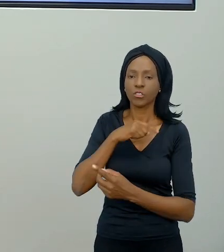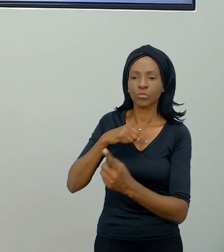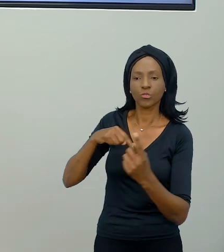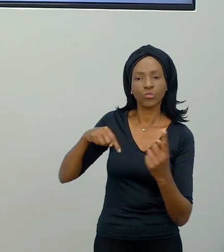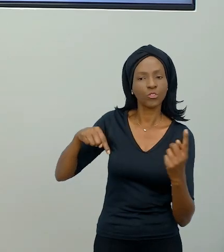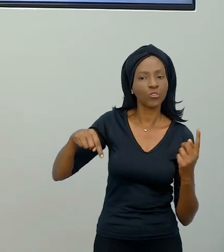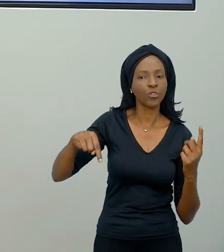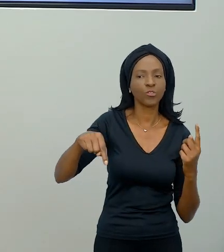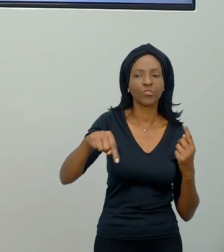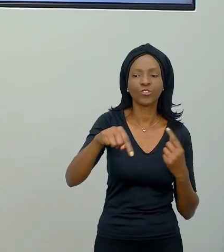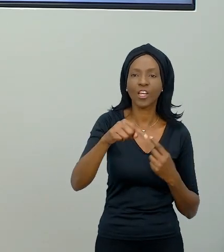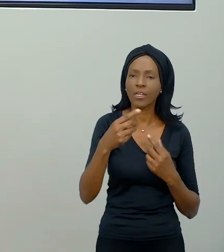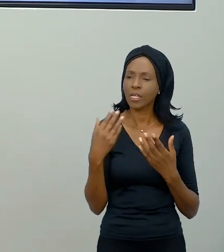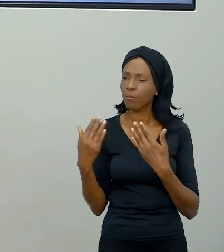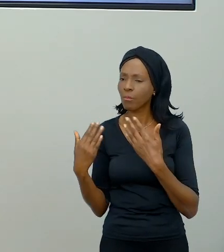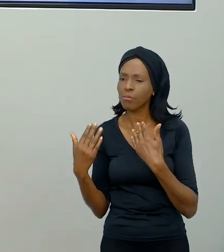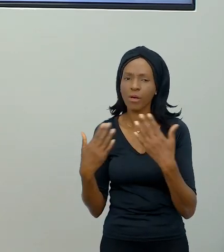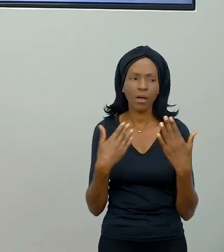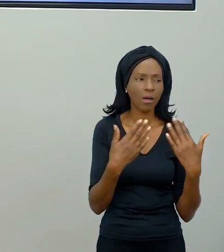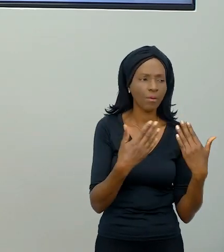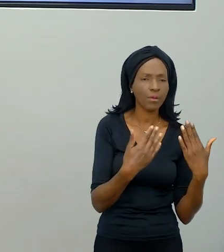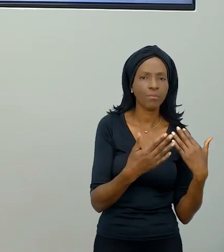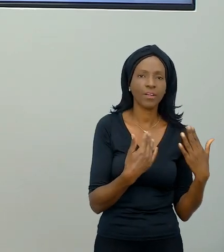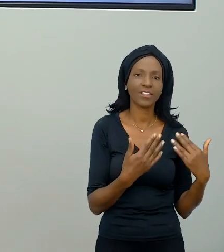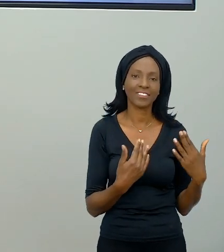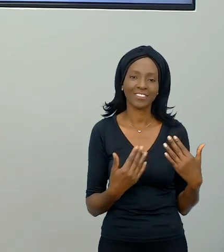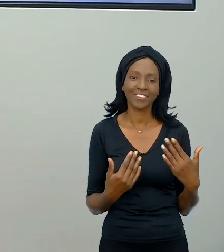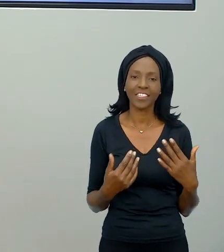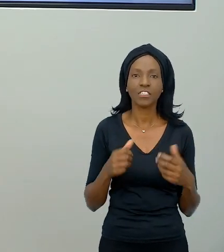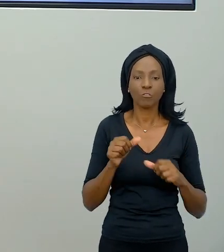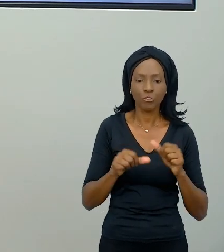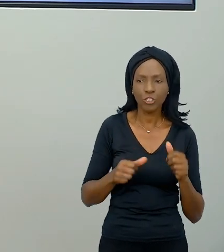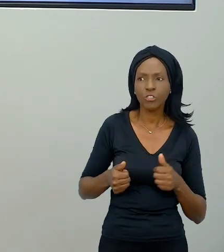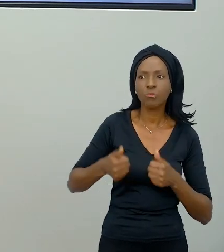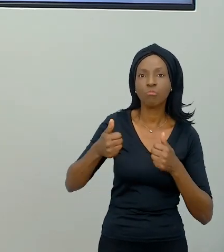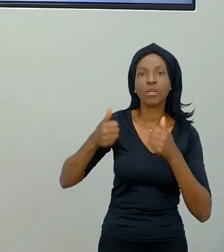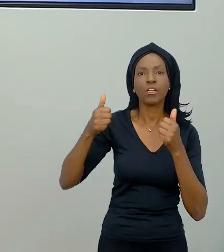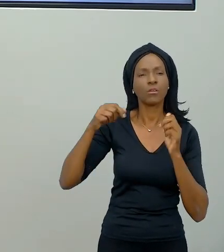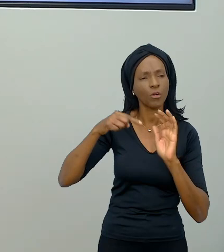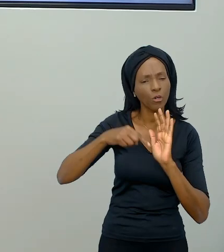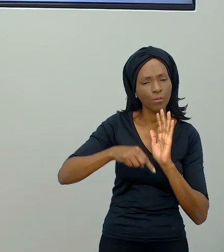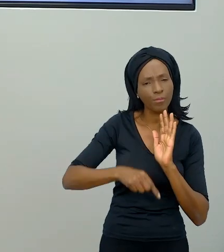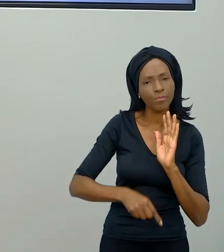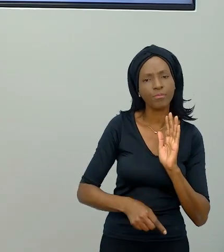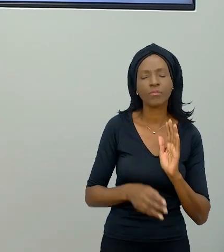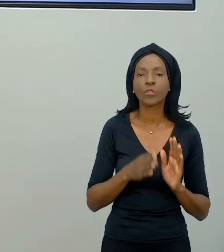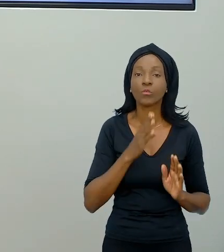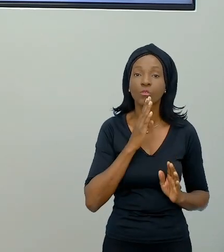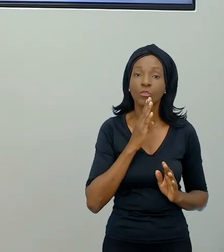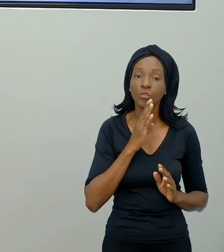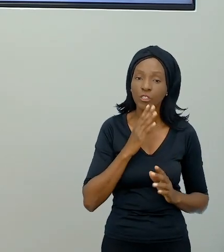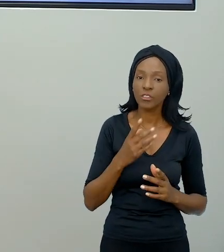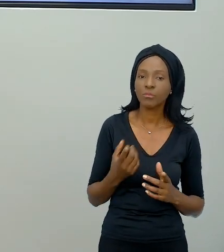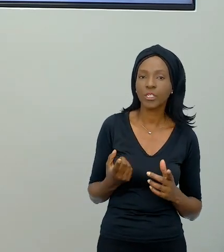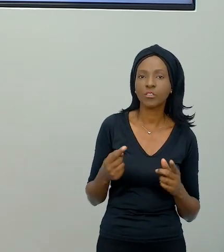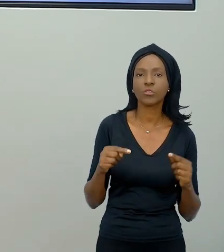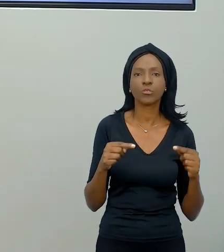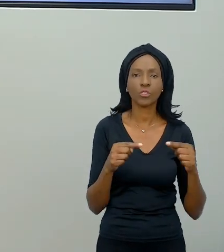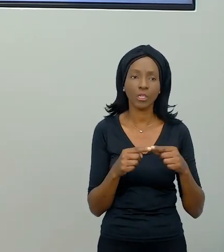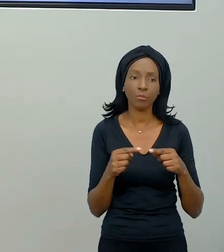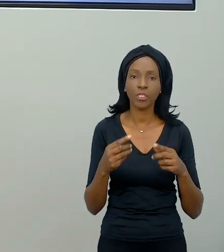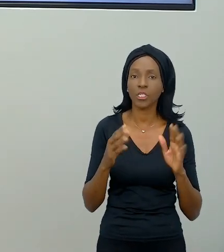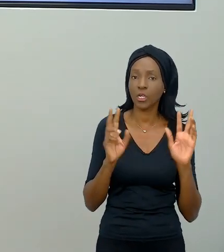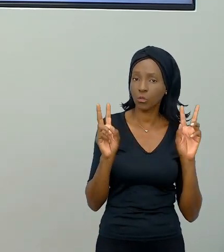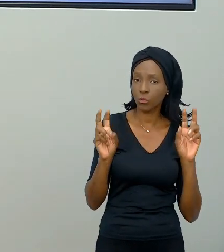eles vão ali conversando e aprimorando, portanto, e aprofundando o conhecimento acerca do que eles estão